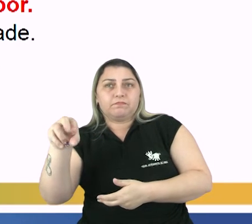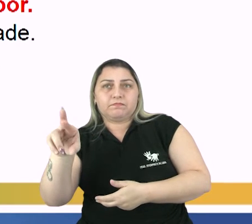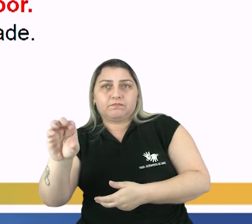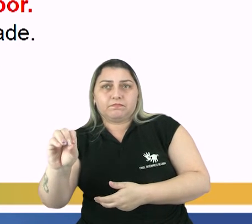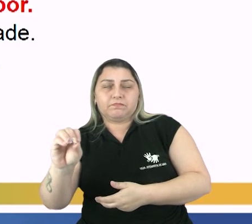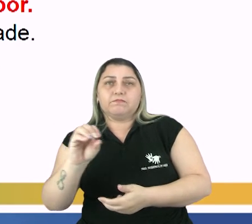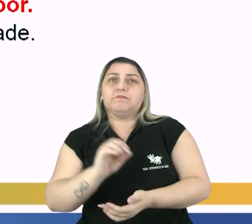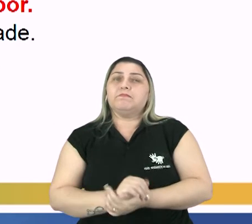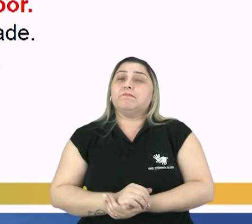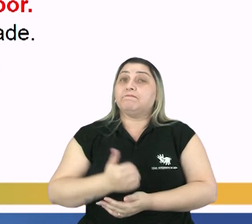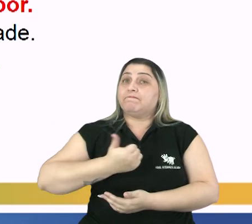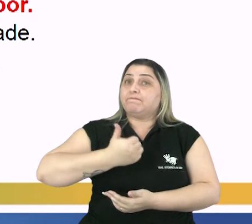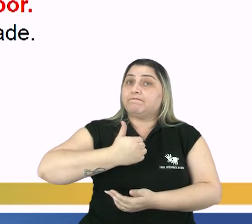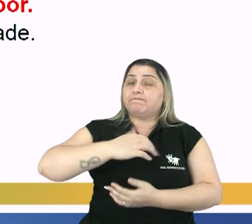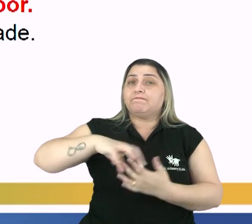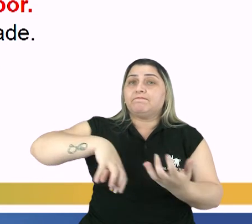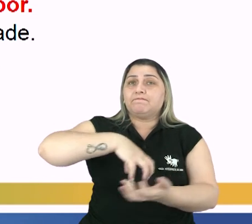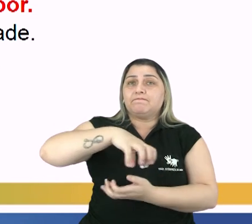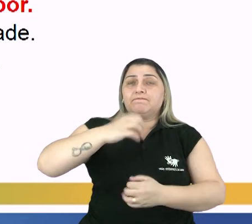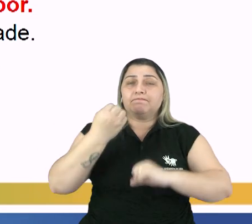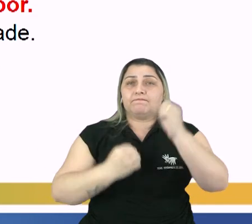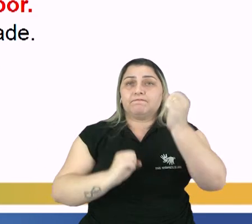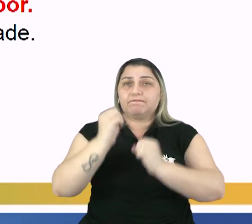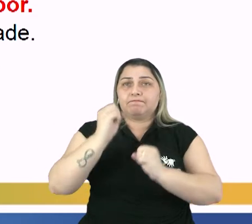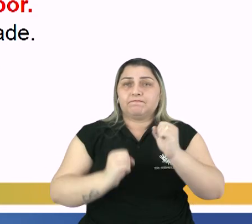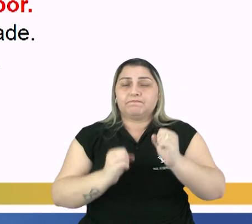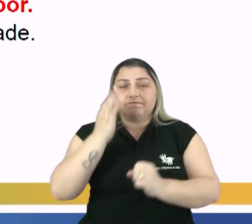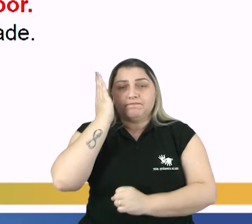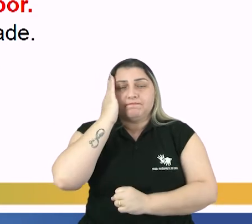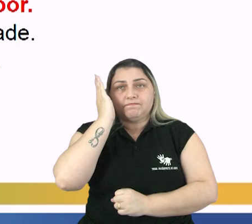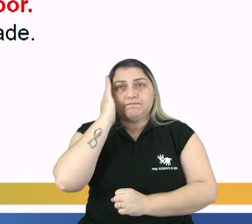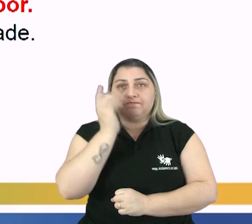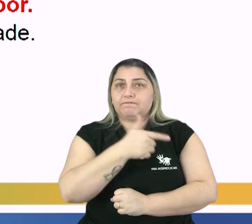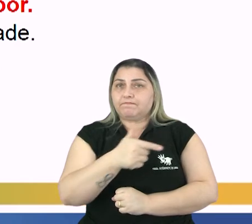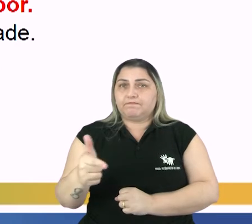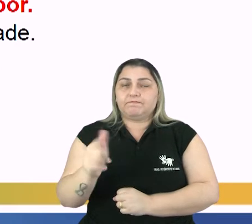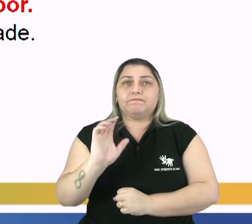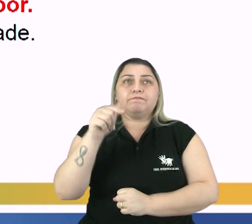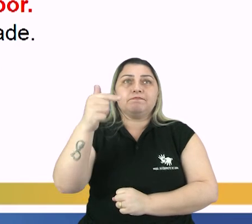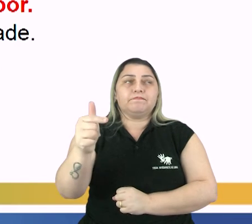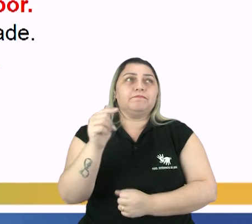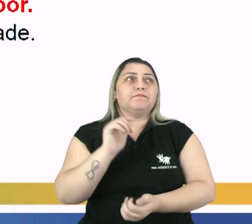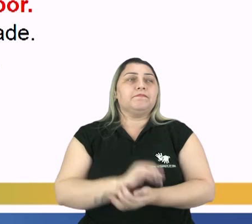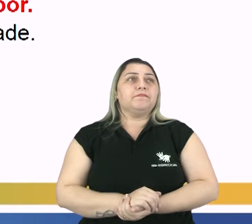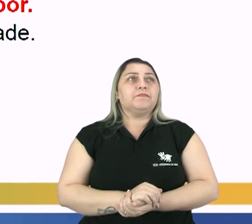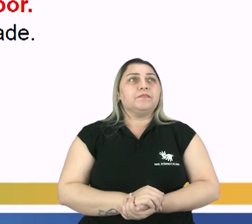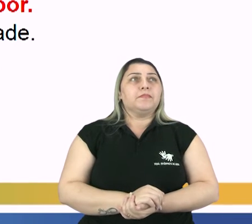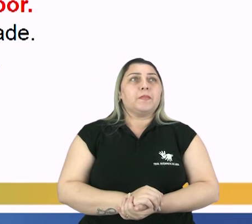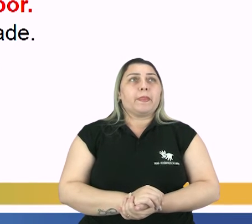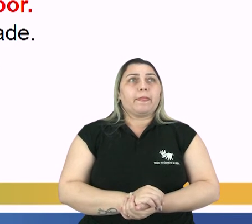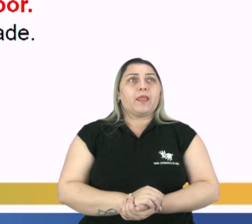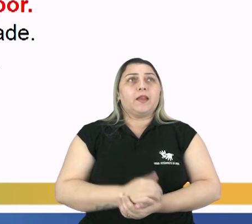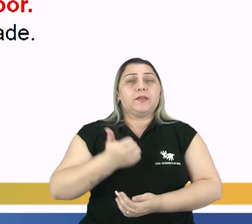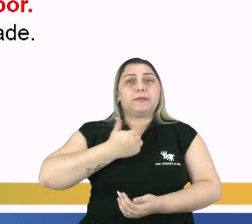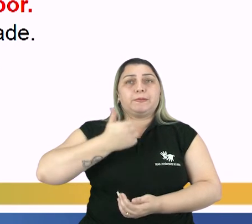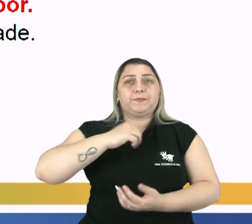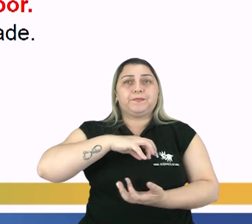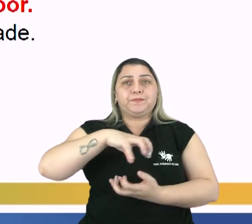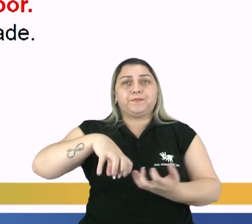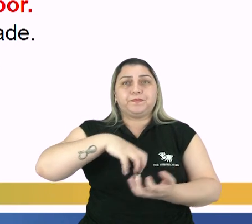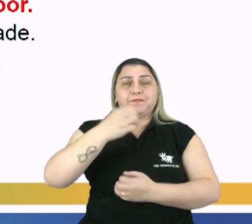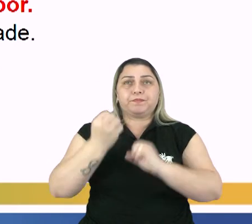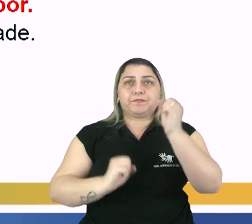a vapor, isso na primeira Revolução Industrial. Nós sabemos que não tinha aí as outras fontes de energia ainda na primeira Revolução Industrial,